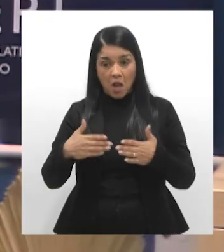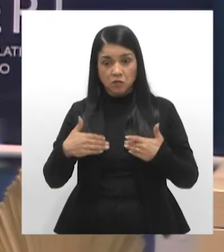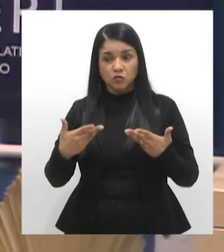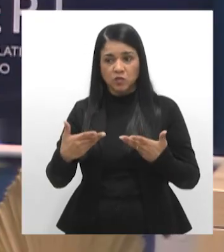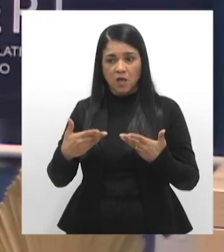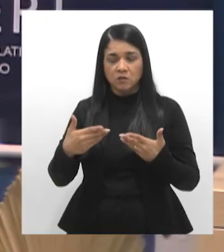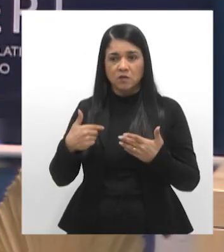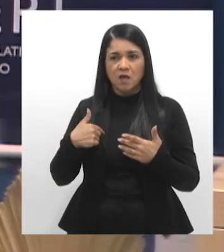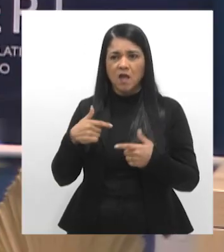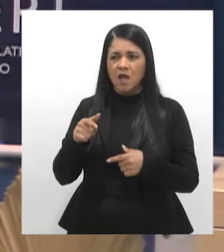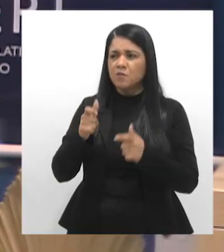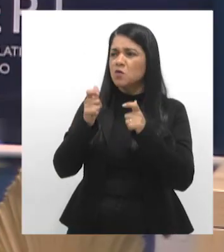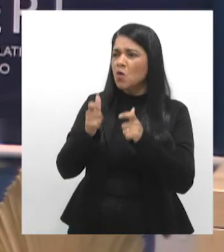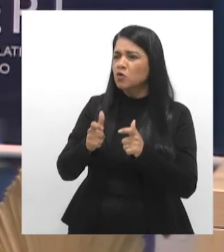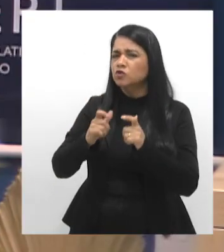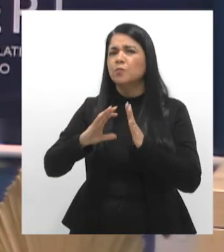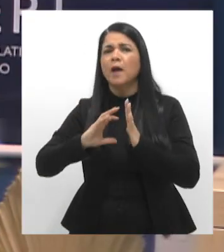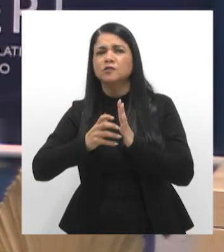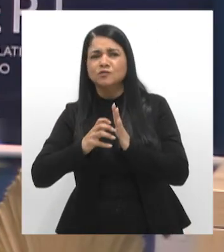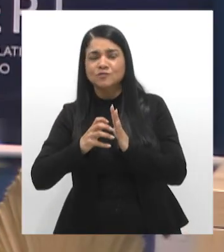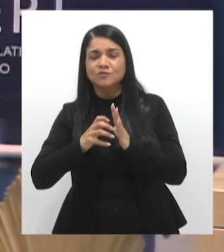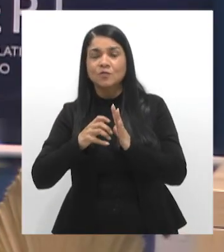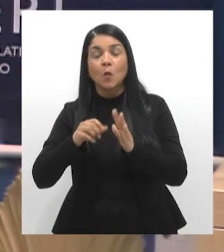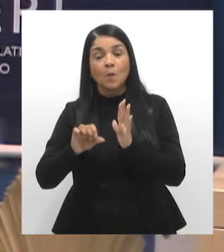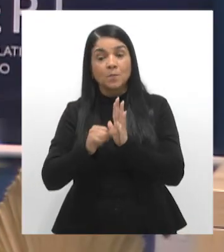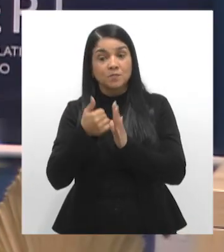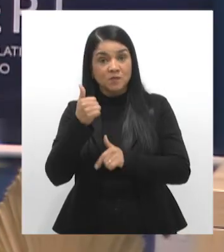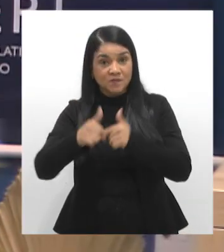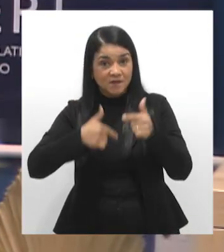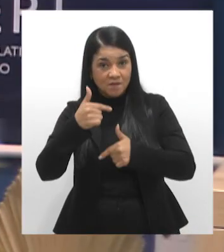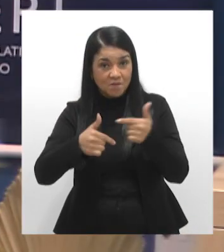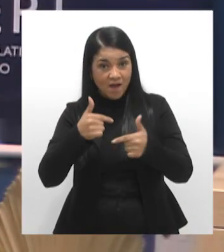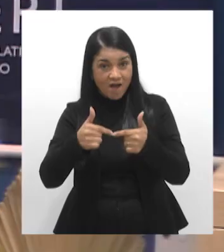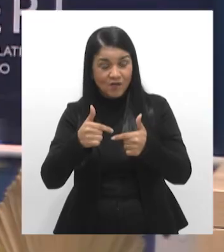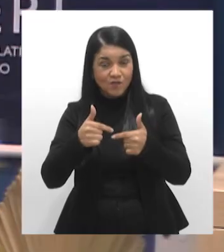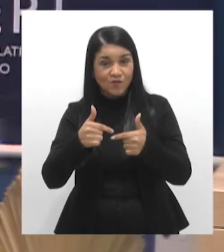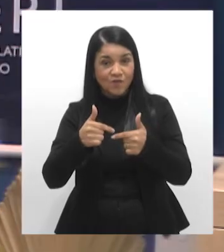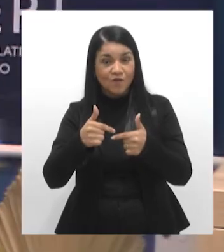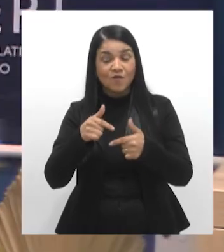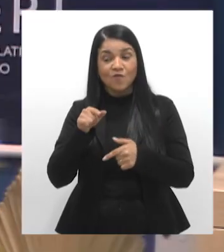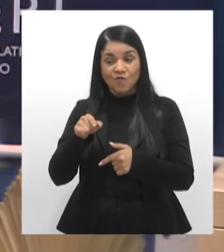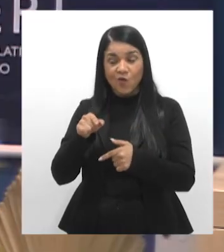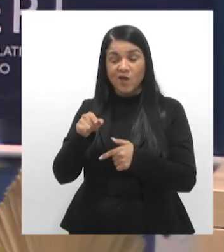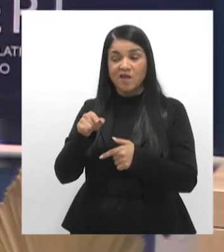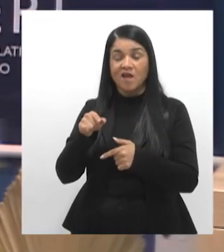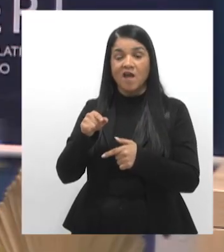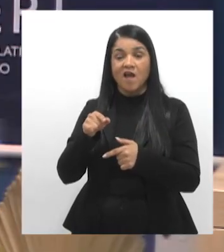de quem vem, da onde, do partido. Então, o primeiro trabalho nosso foi convencer